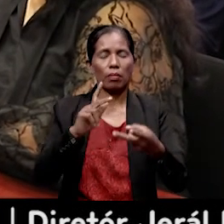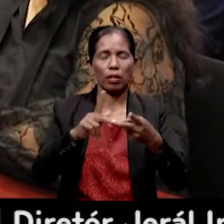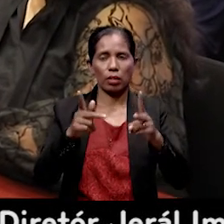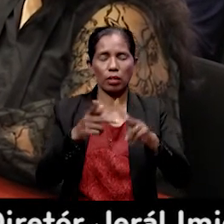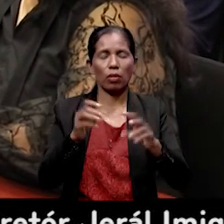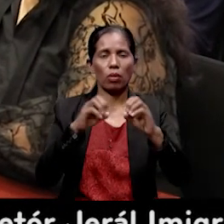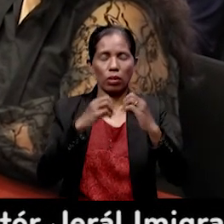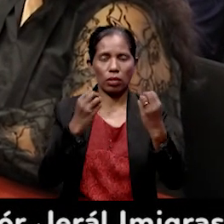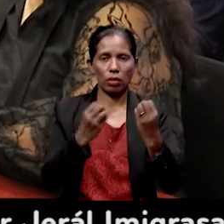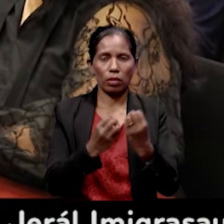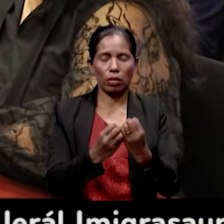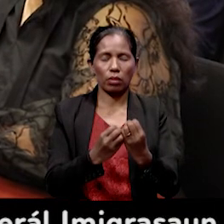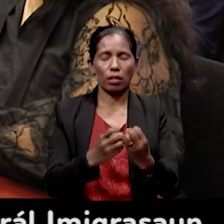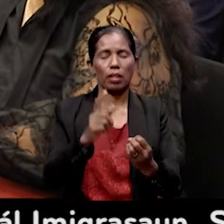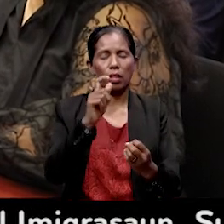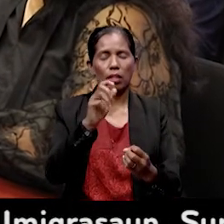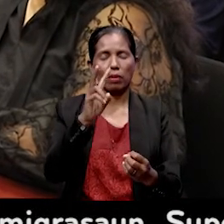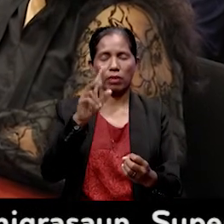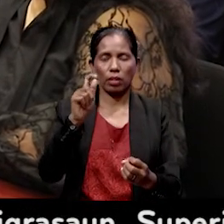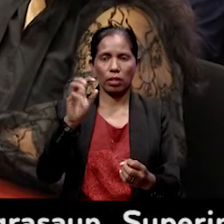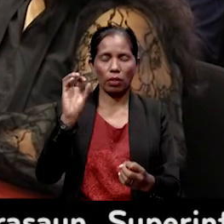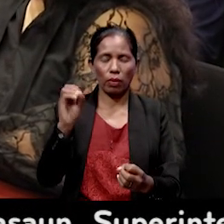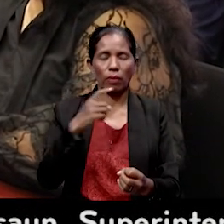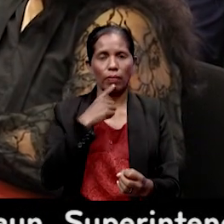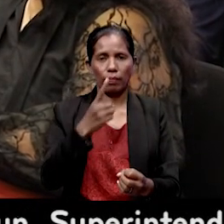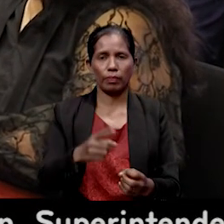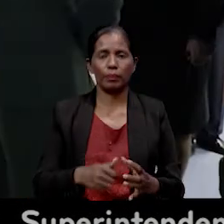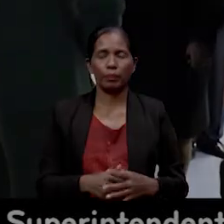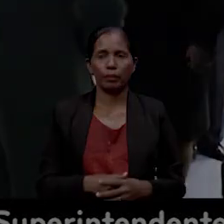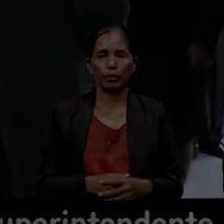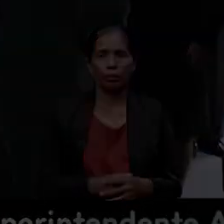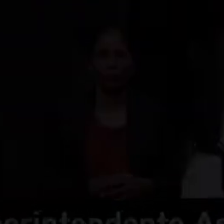Organização Tratado Proibição Teste Nuclear. Equipa Cobertura, ZMN.